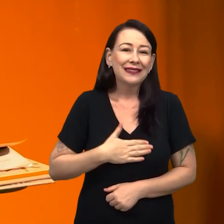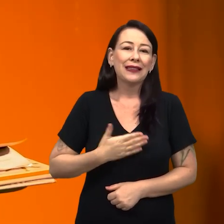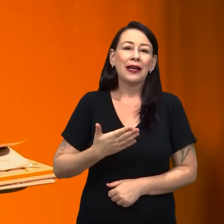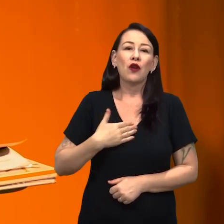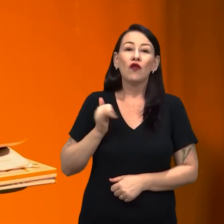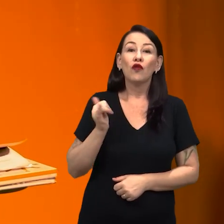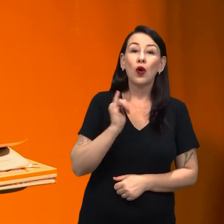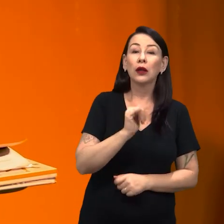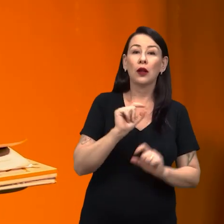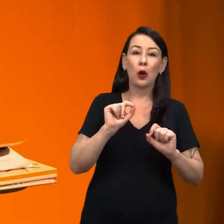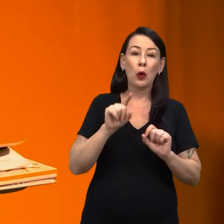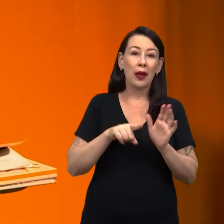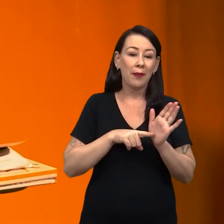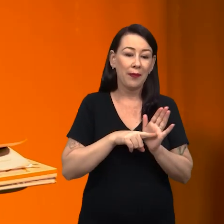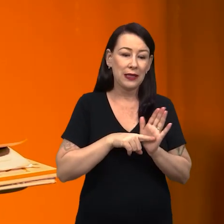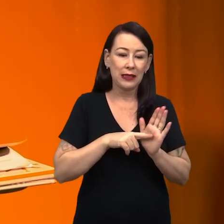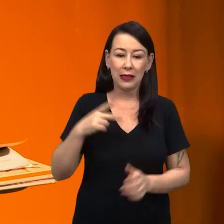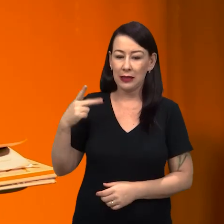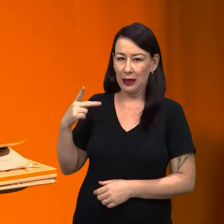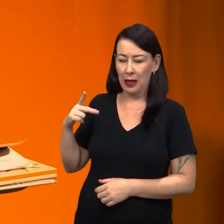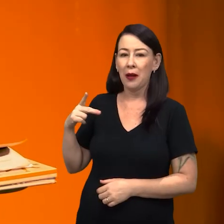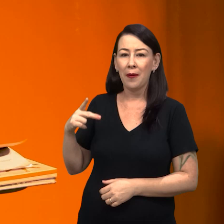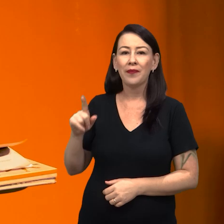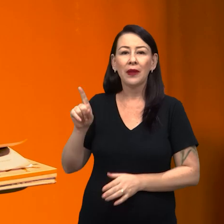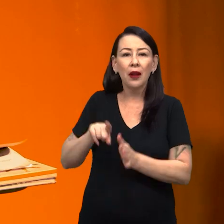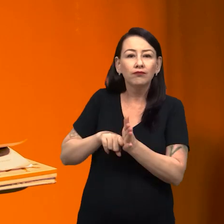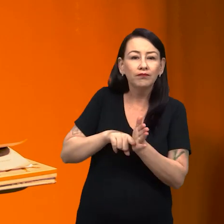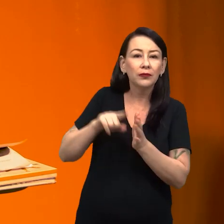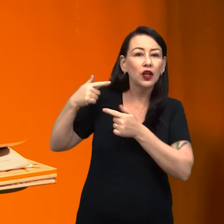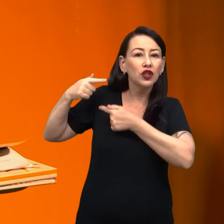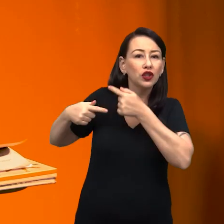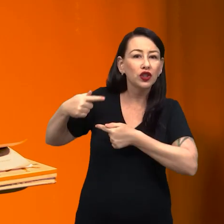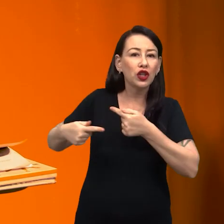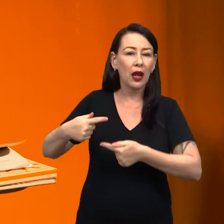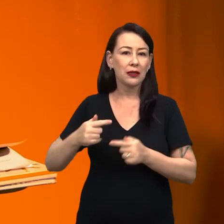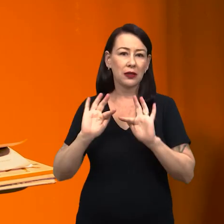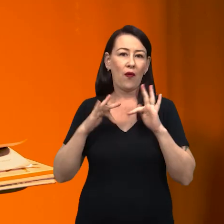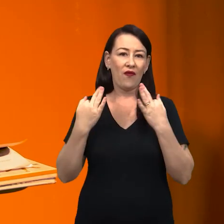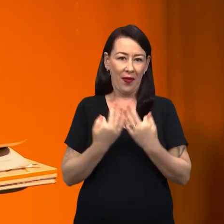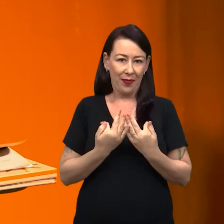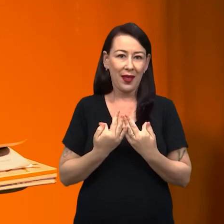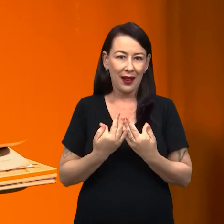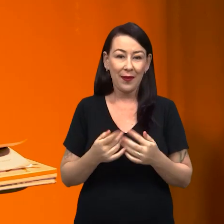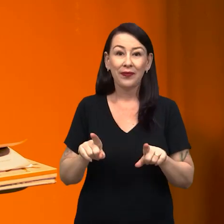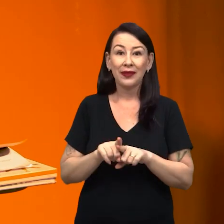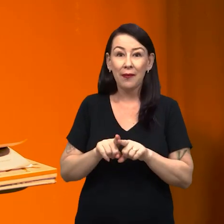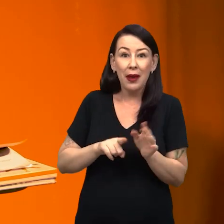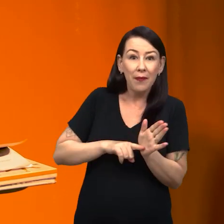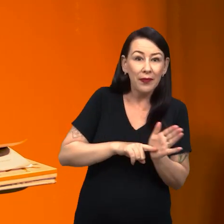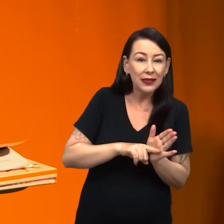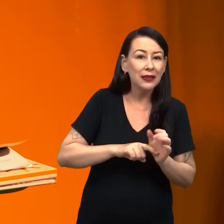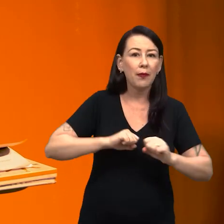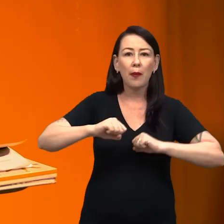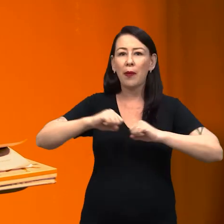grande poder compartilhar essa pesquisa que eu fiz com as gerações da minha família e que é uma pesquisa que